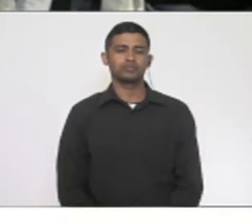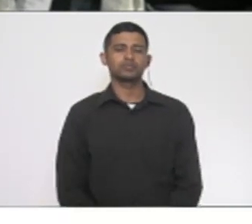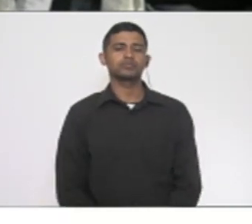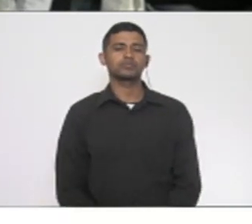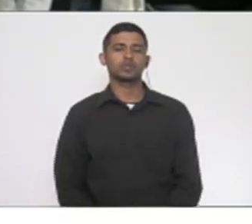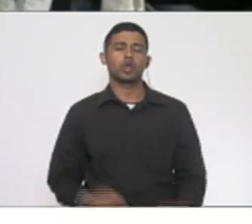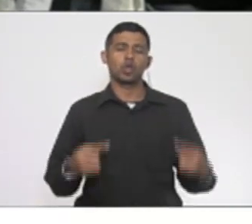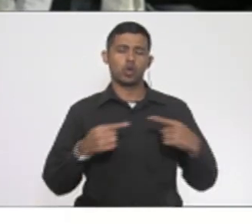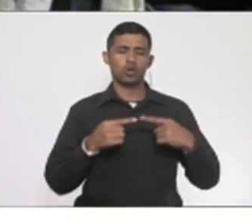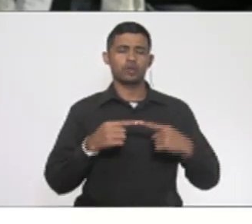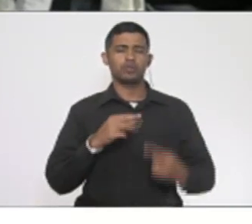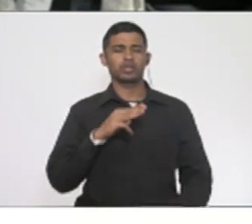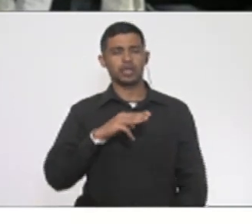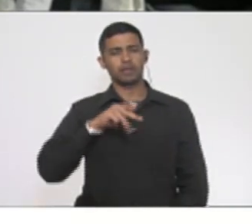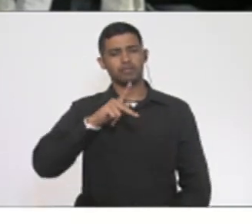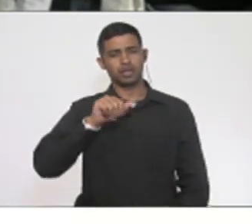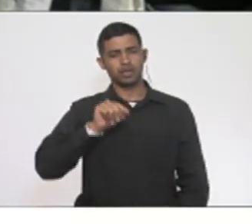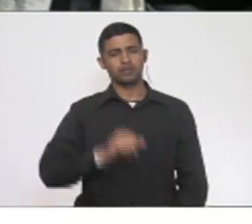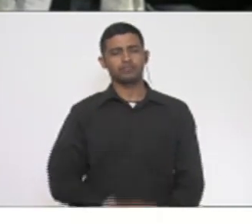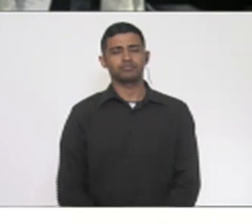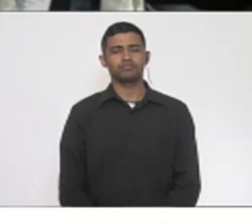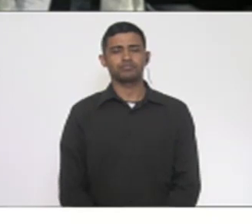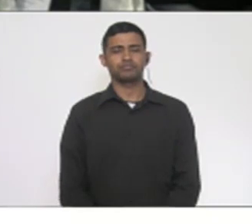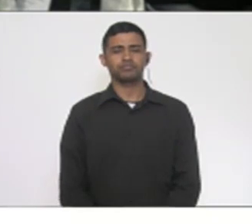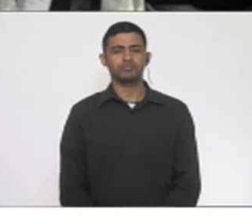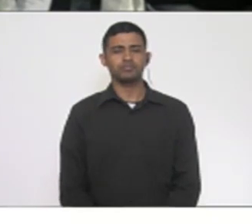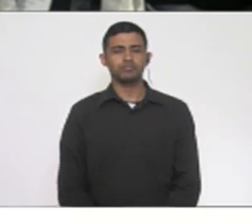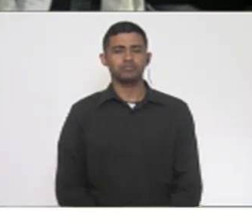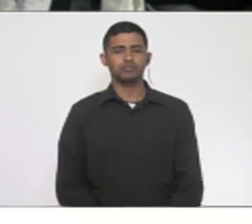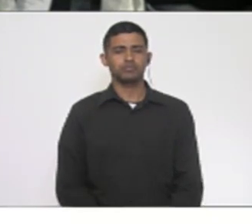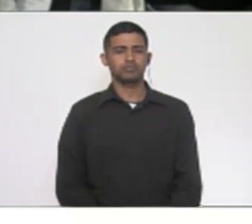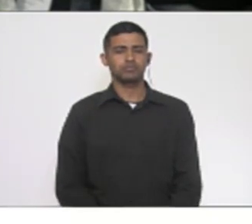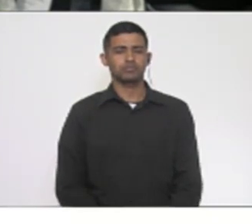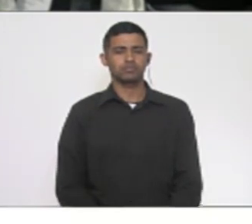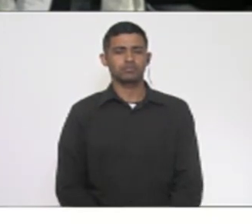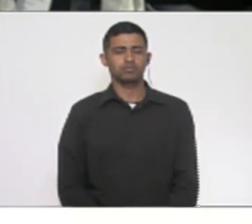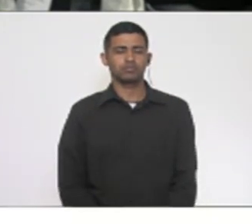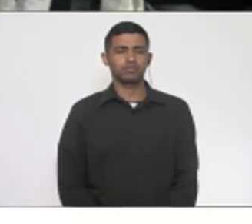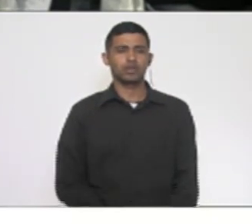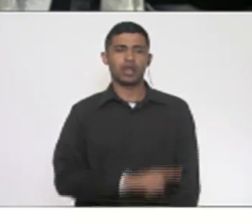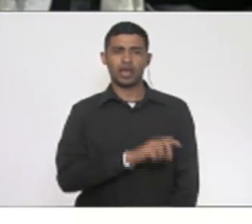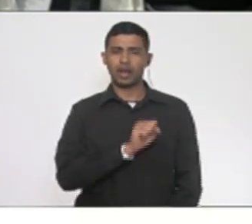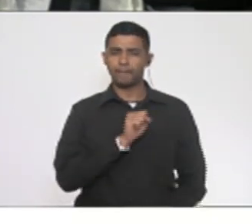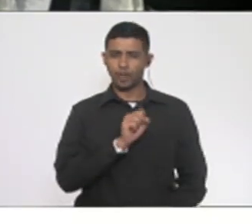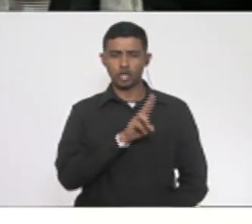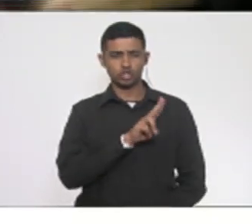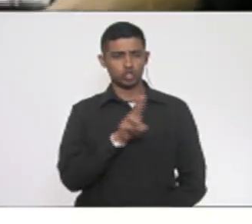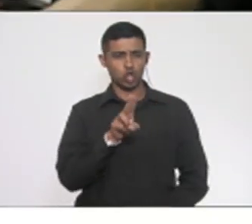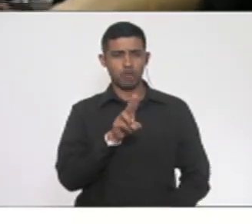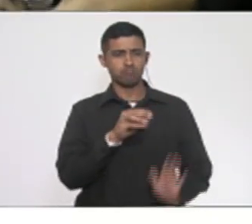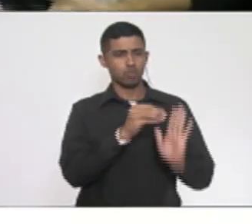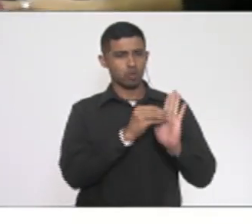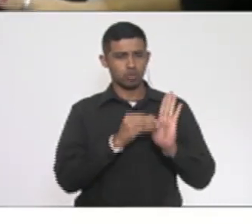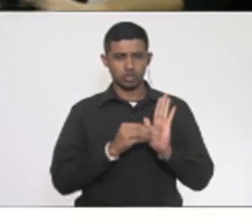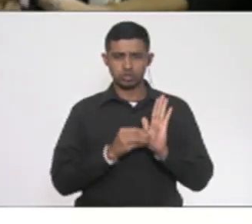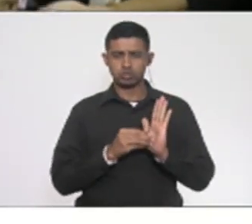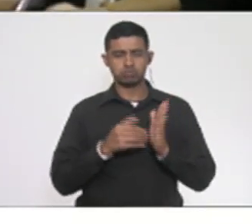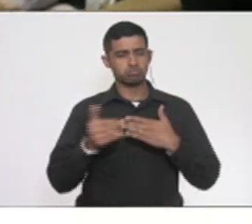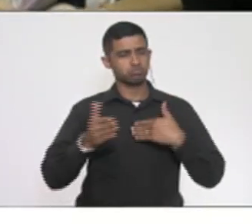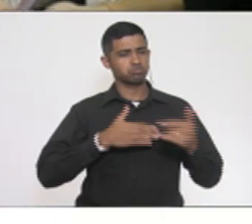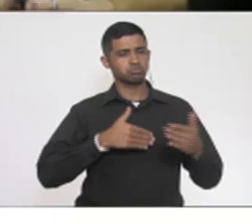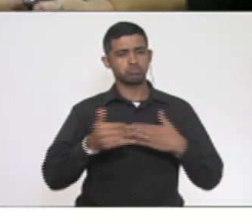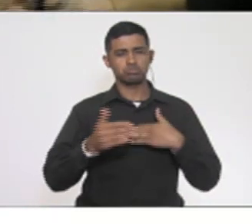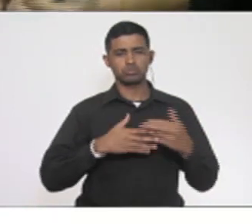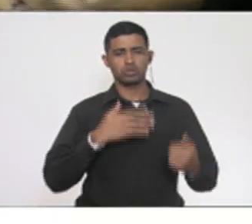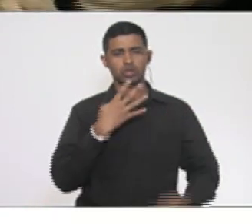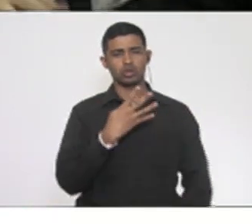NTS, né? Ela já desinvestiu nessa malha. Ela pode nominar qualquer ponto de entrada ou de saída com os 42 milhões. Como o maior